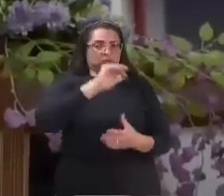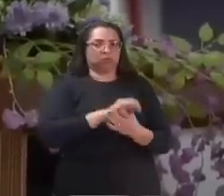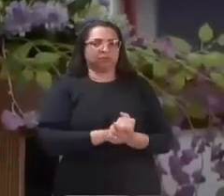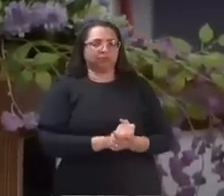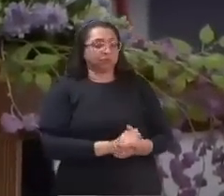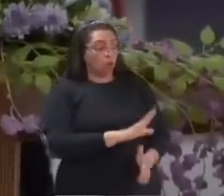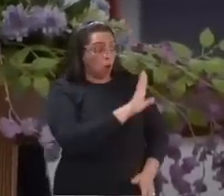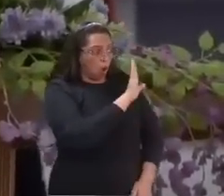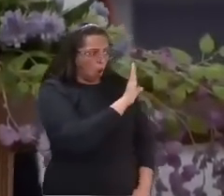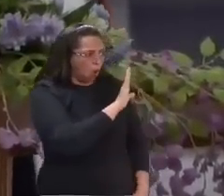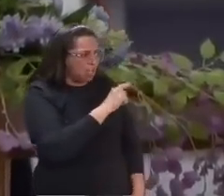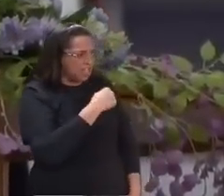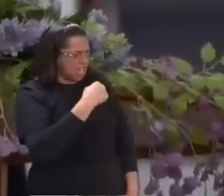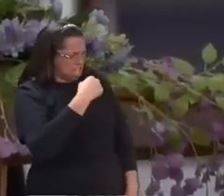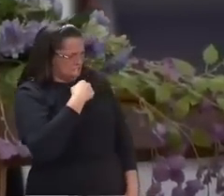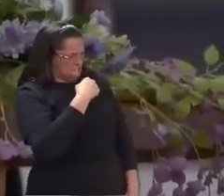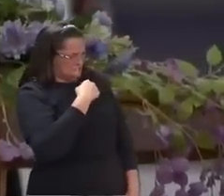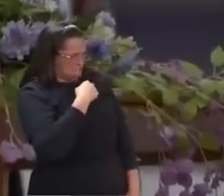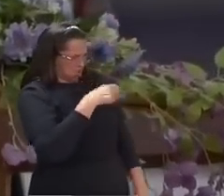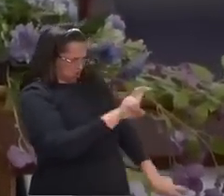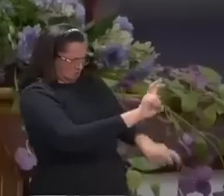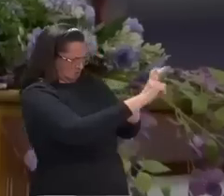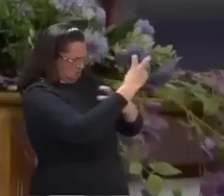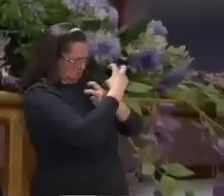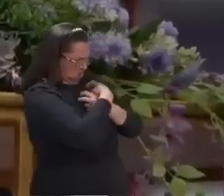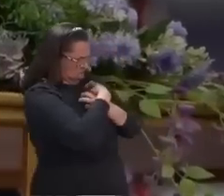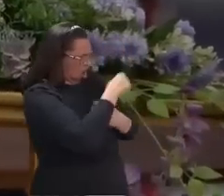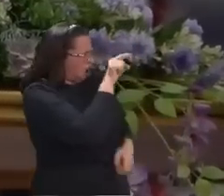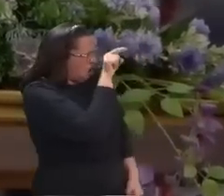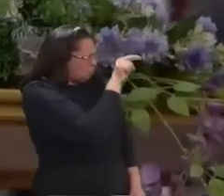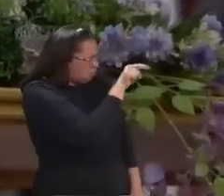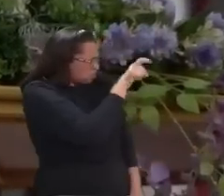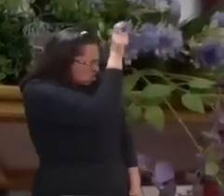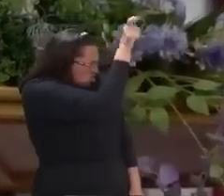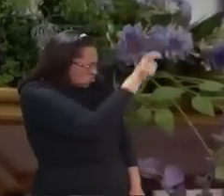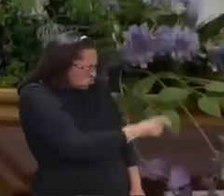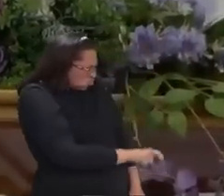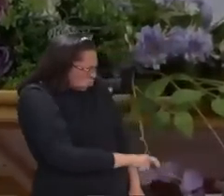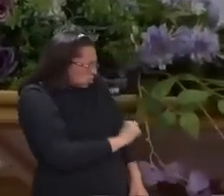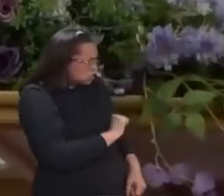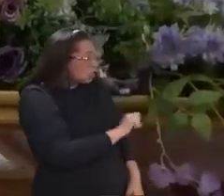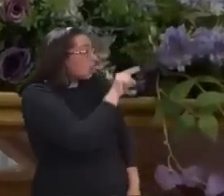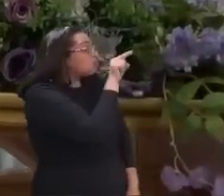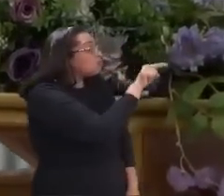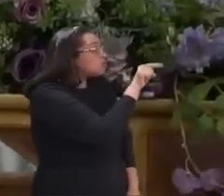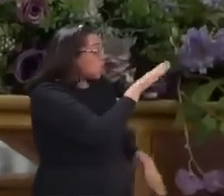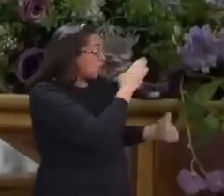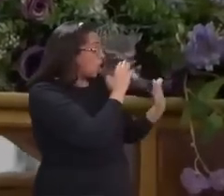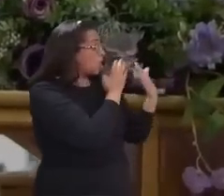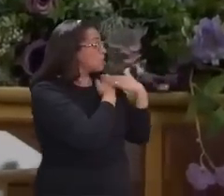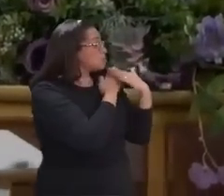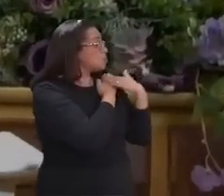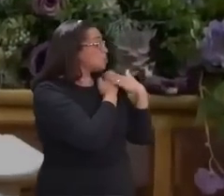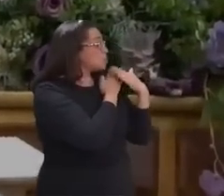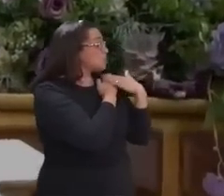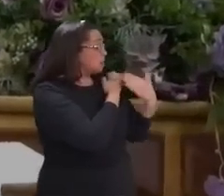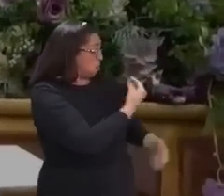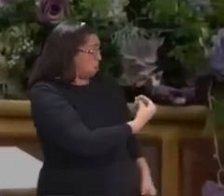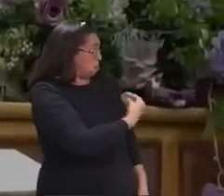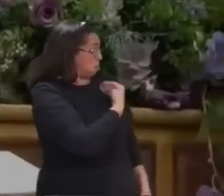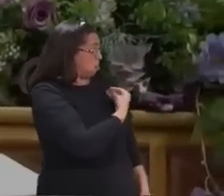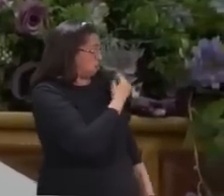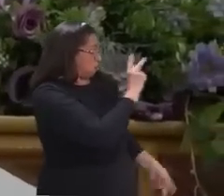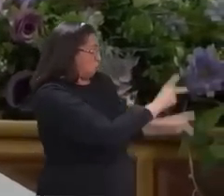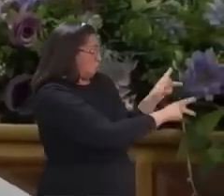ordem a vocês. Vou parafrasear: vocês são responsáveis pela vida futura dos